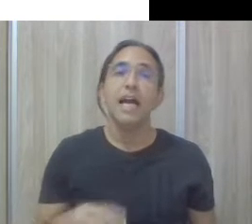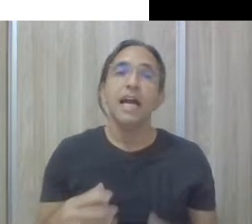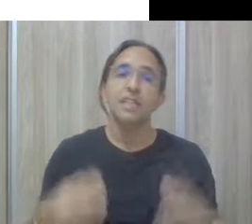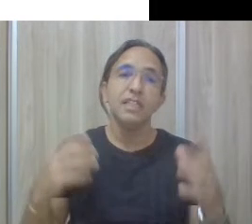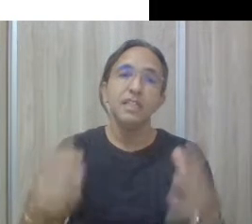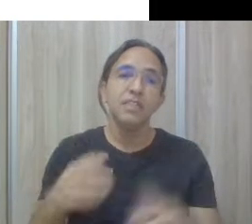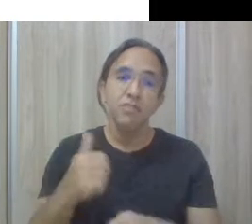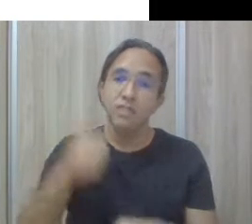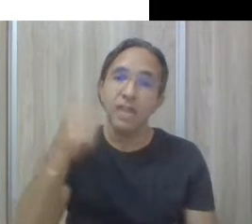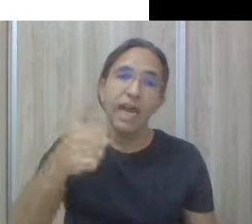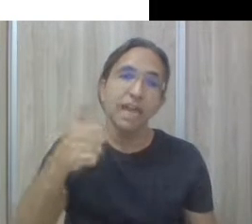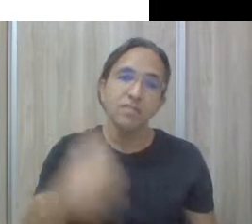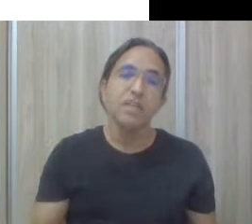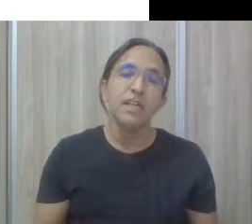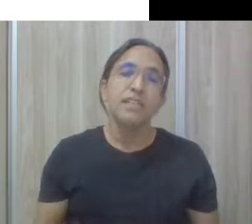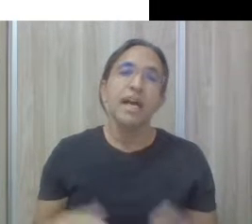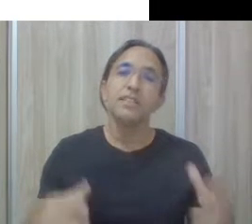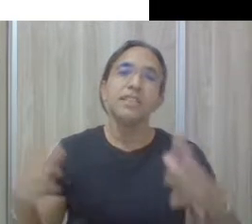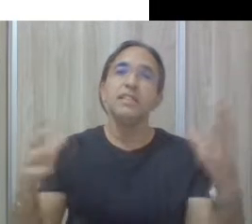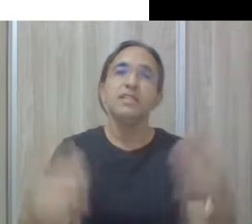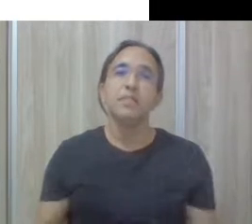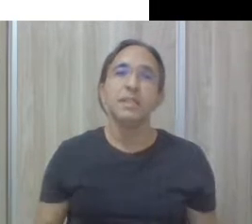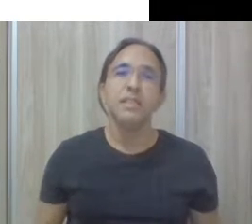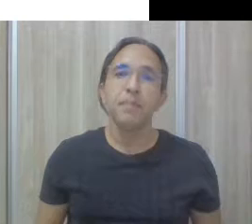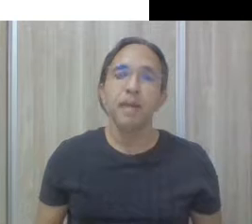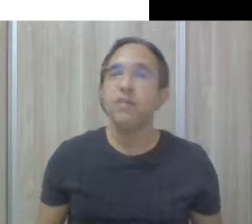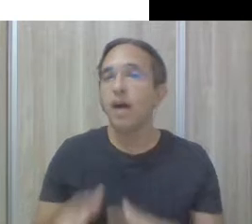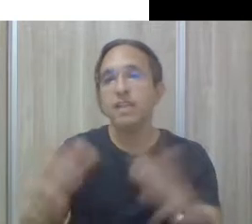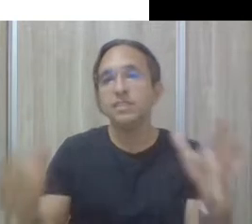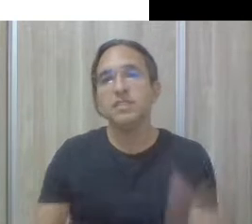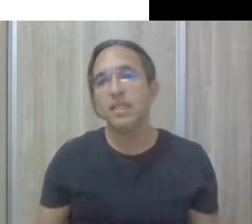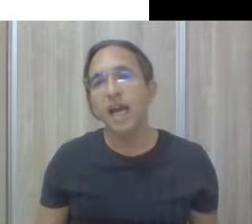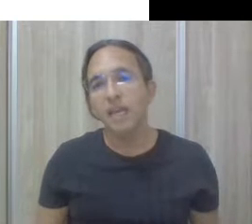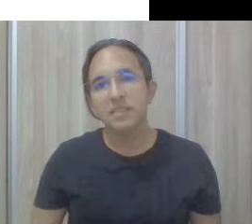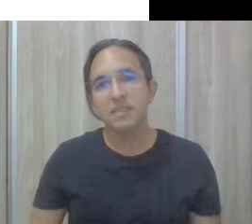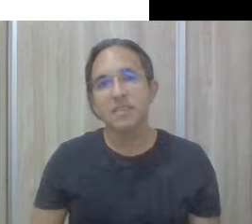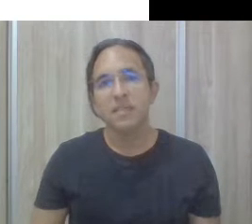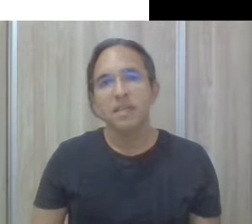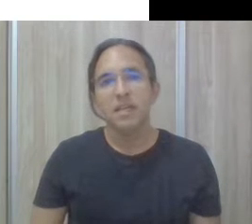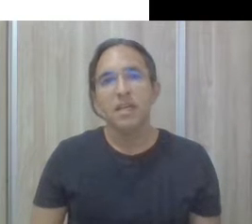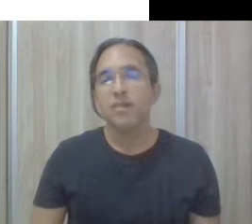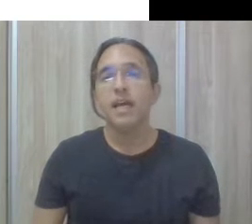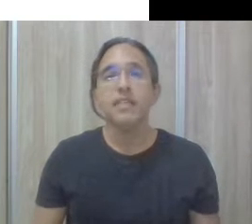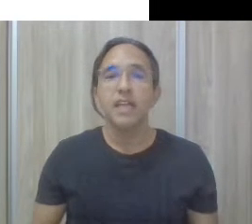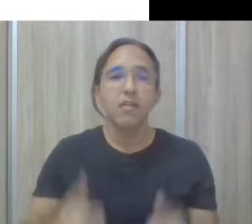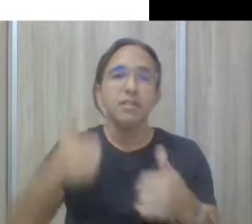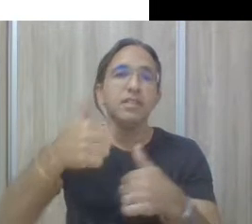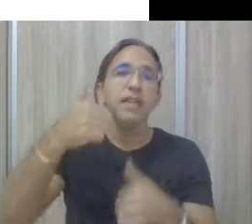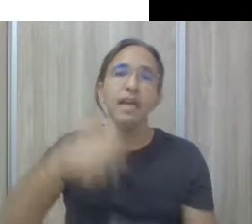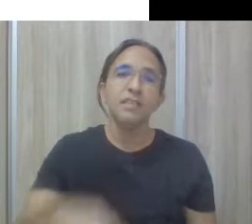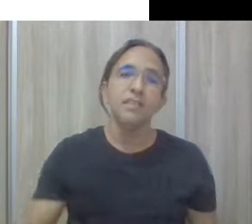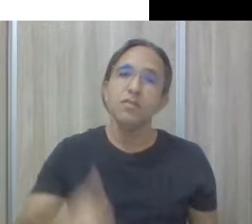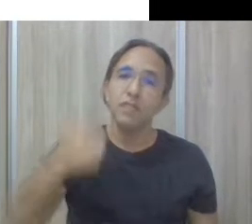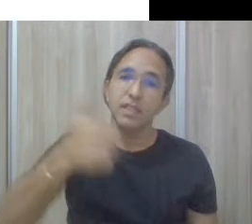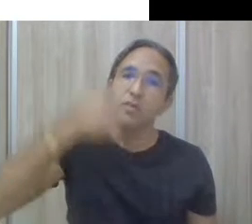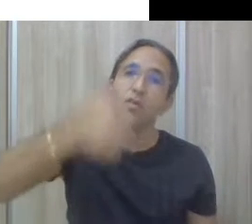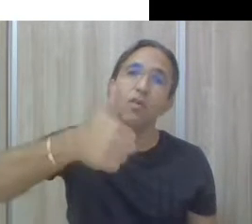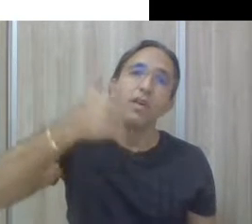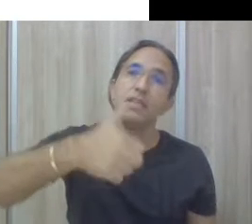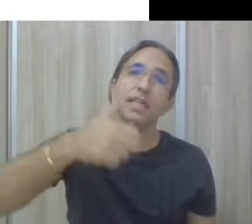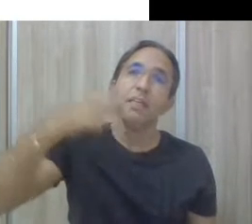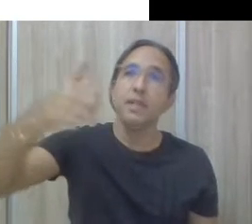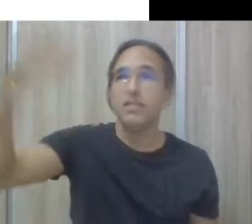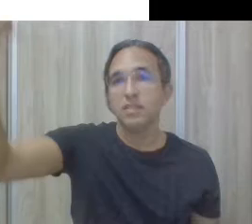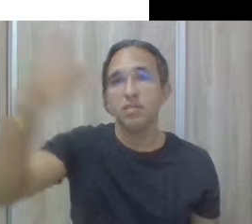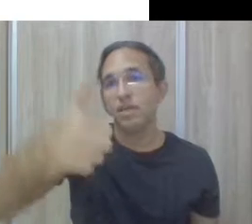okay, você acha que isso, o gesto, você acha que isso, por exemplo, é linguagem de sinais. Não é? Isso é coincidência que você deu um